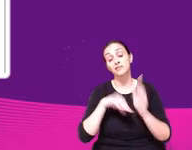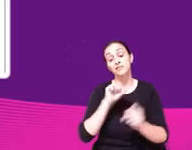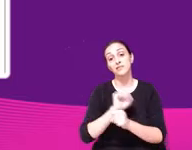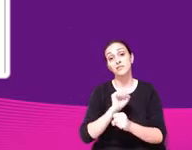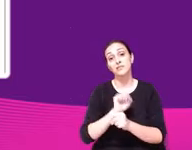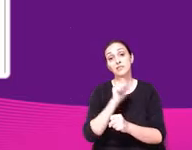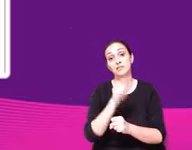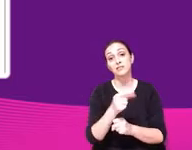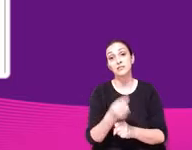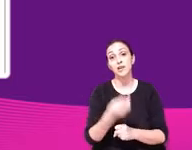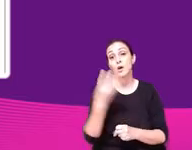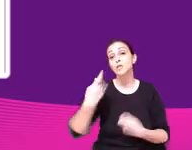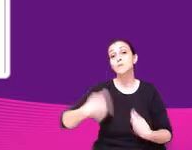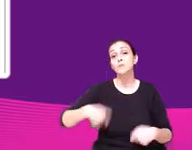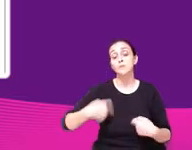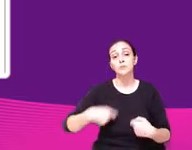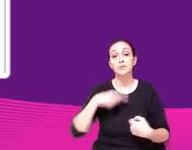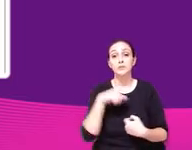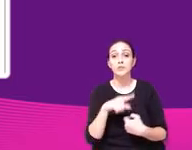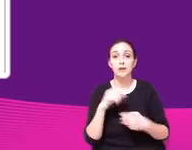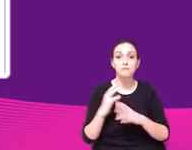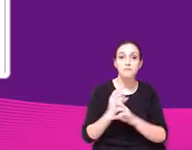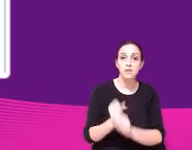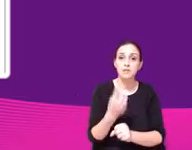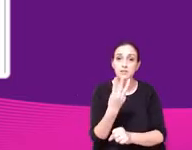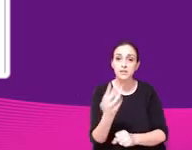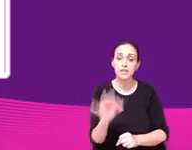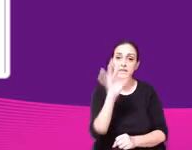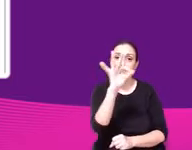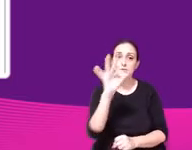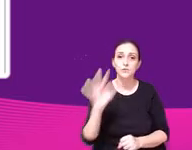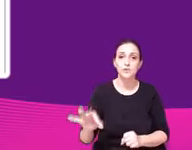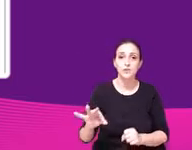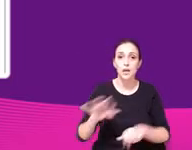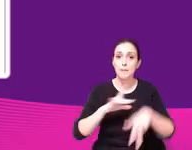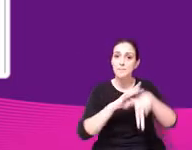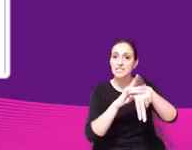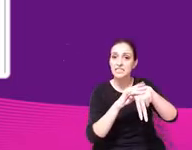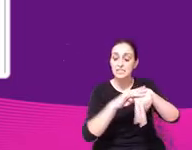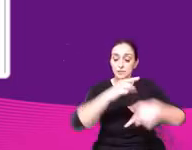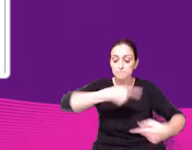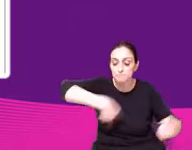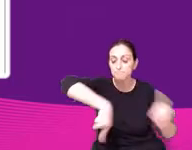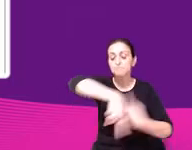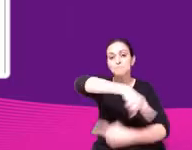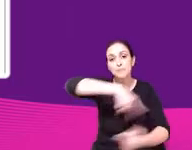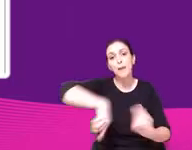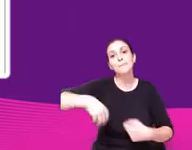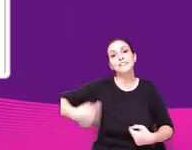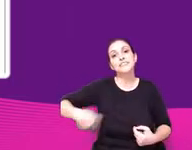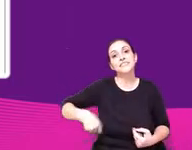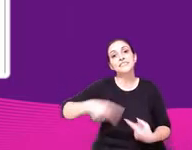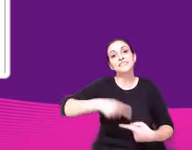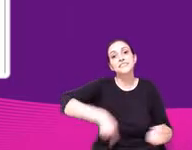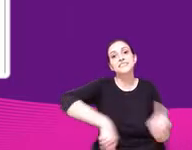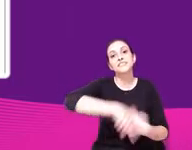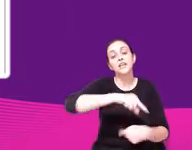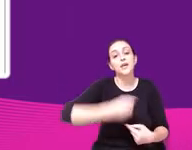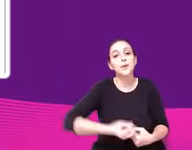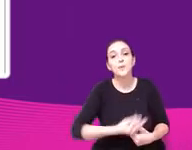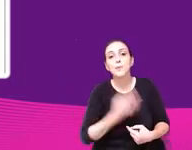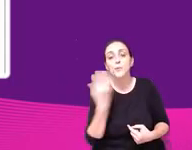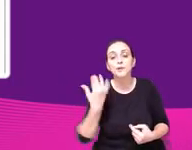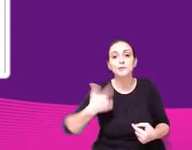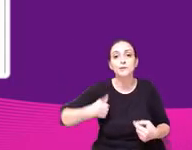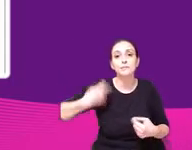quantos que a gente precisaria colocar? Em torno de 30% dos pacientes em diálise deveriam estar em lista. E a incidência, quantos que devem ingressar